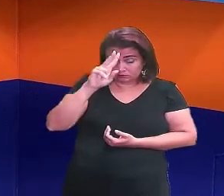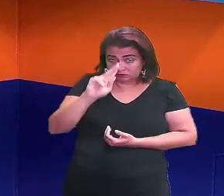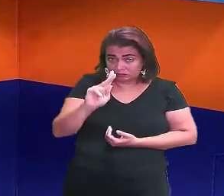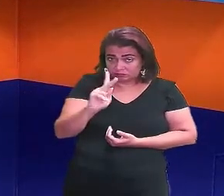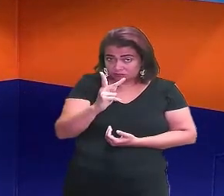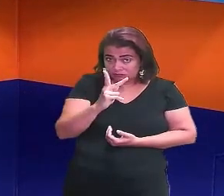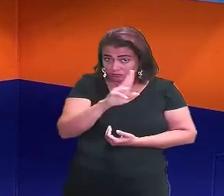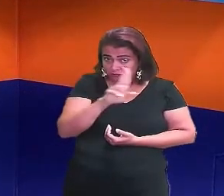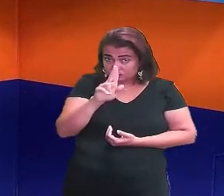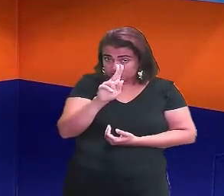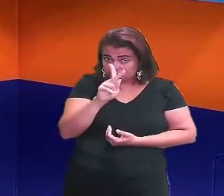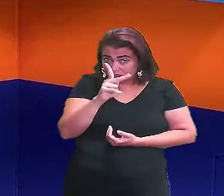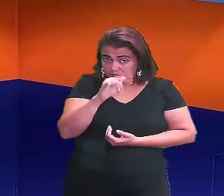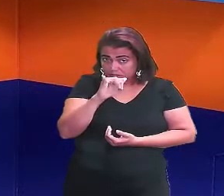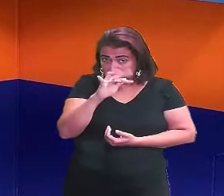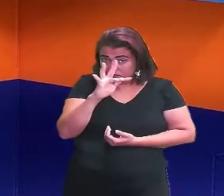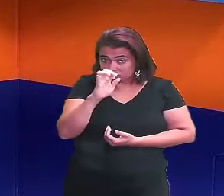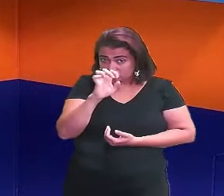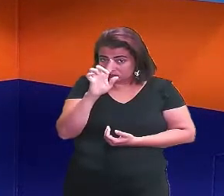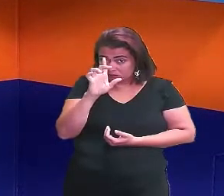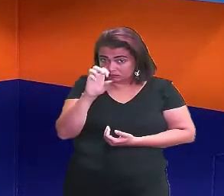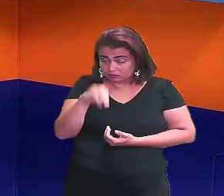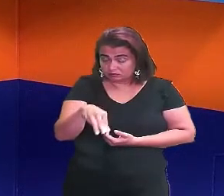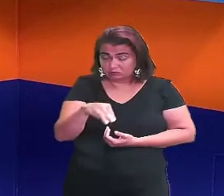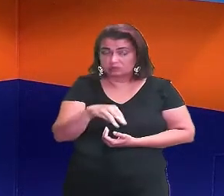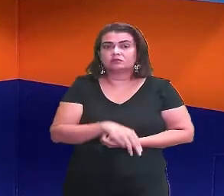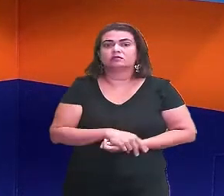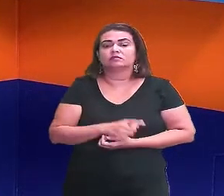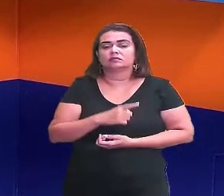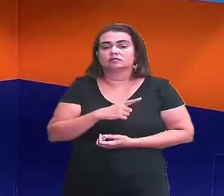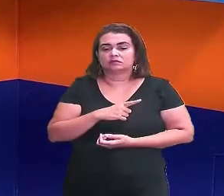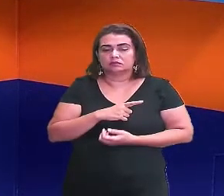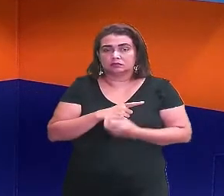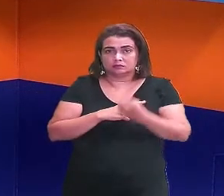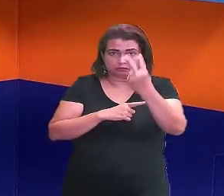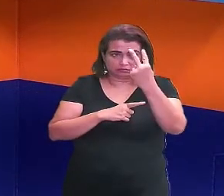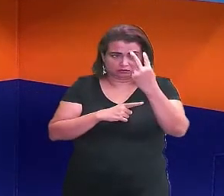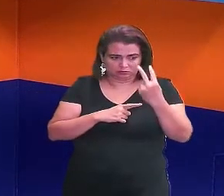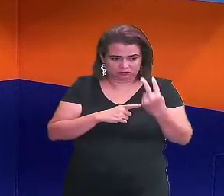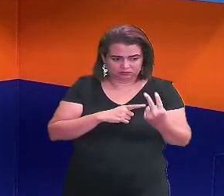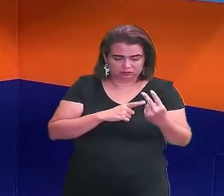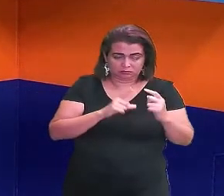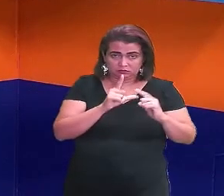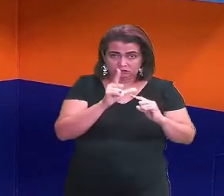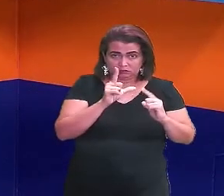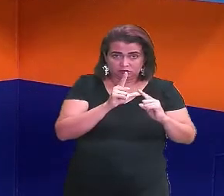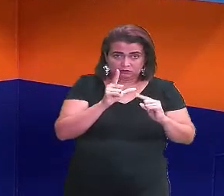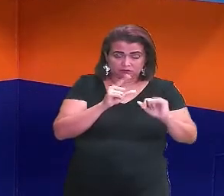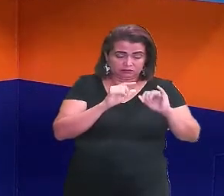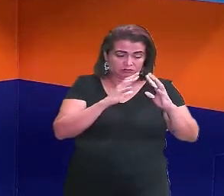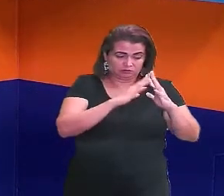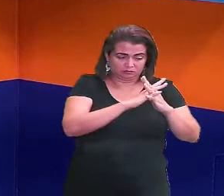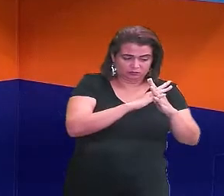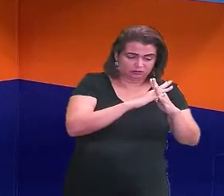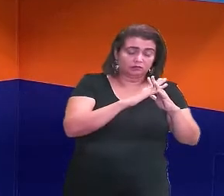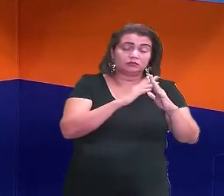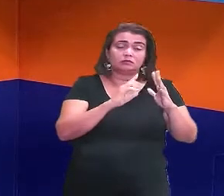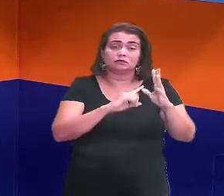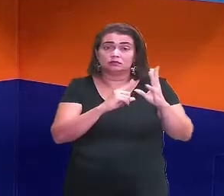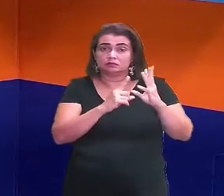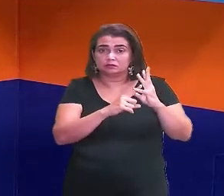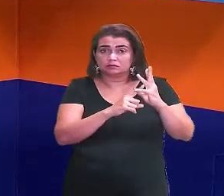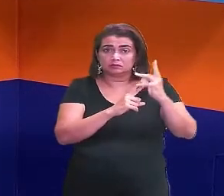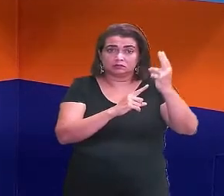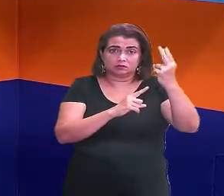hífen. Aí a gente coloca as duas primeiras letrinhas, né? A consoante com a vogal e